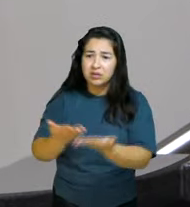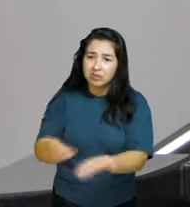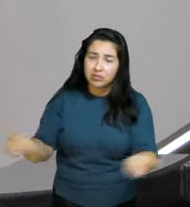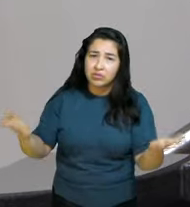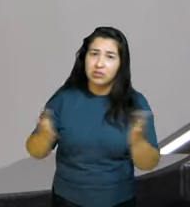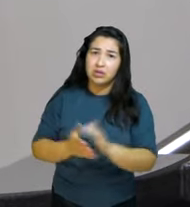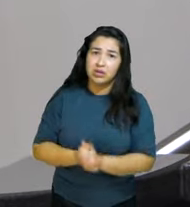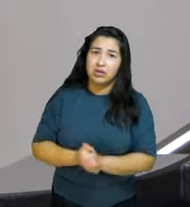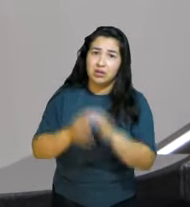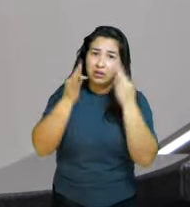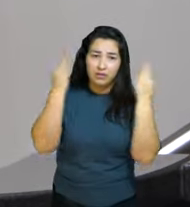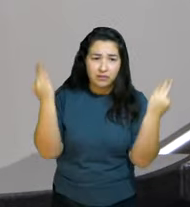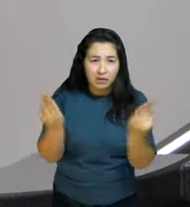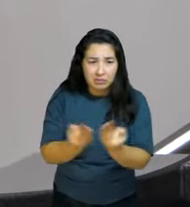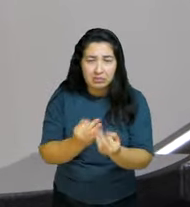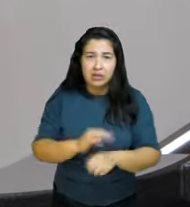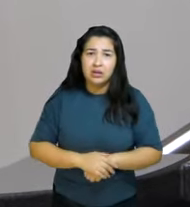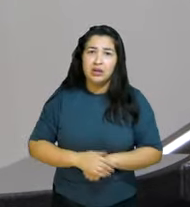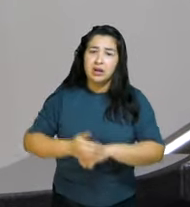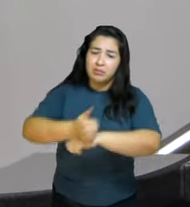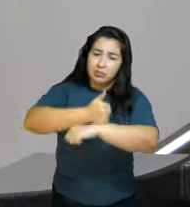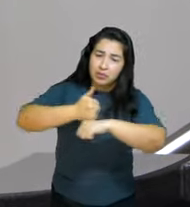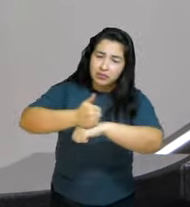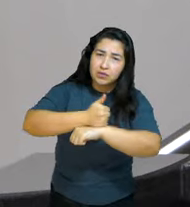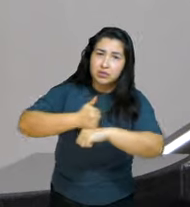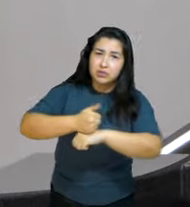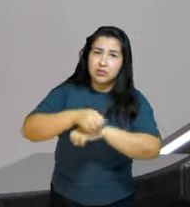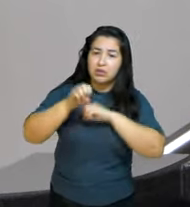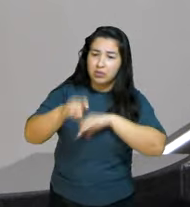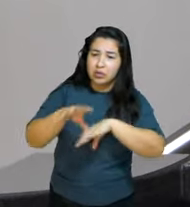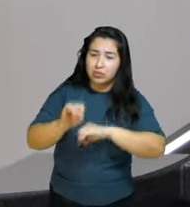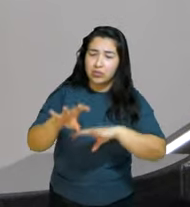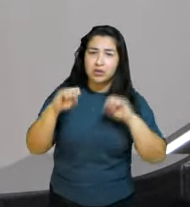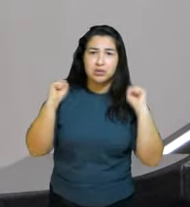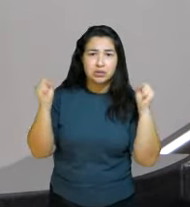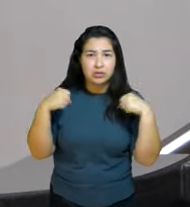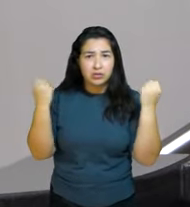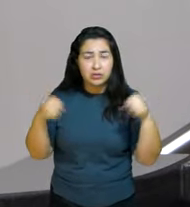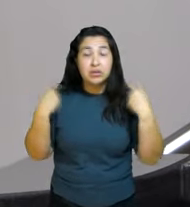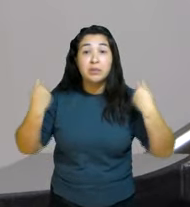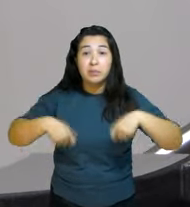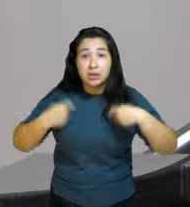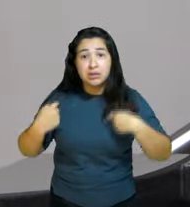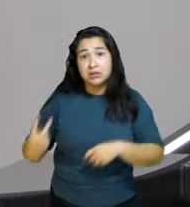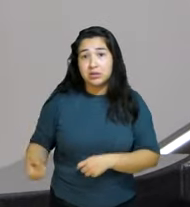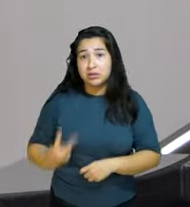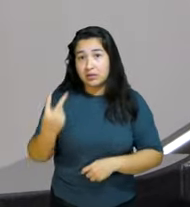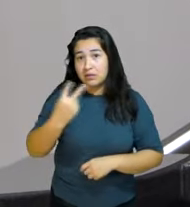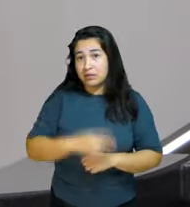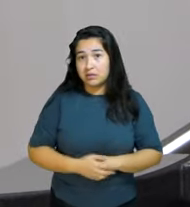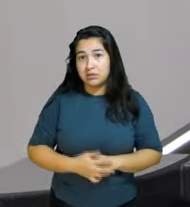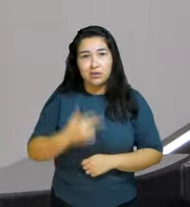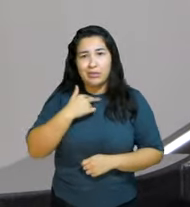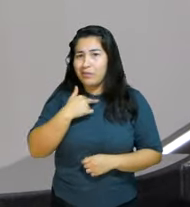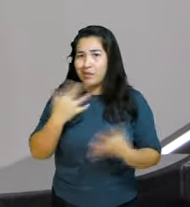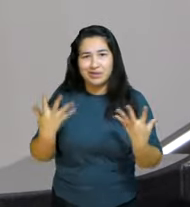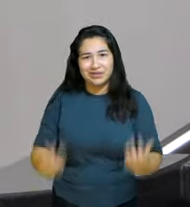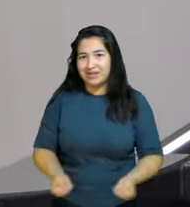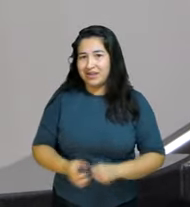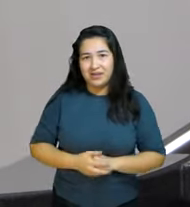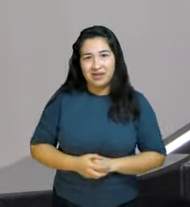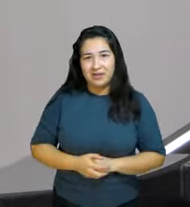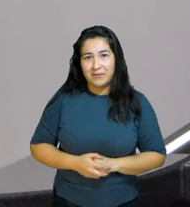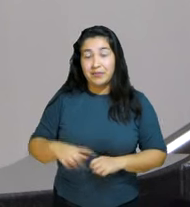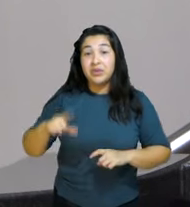com os familiares, com os profissionais de educação física que precisam de valorização. Né? É inadmissível que a gente tenha 12 pessoas